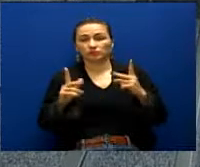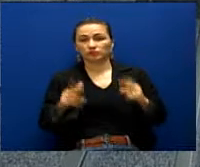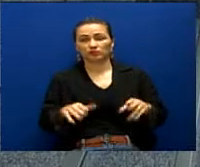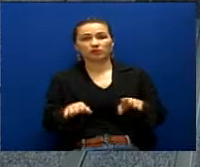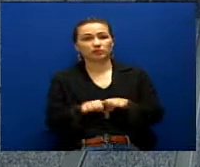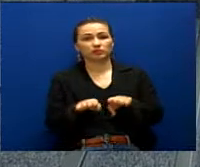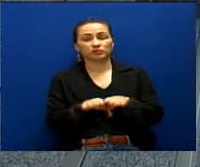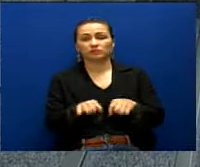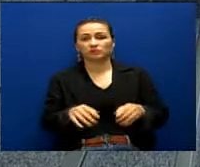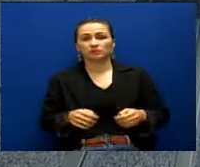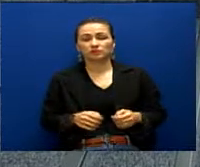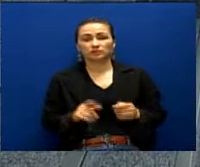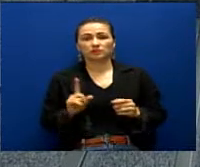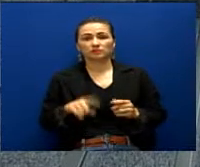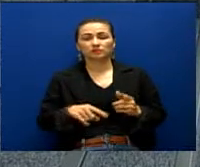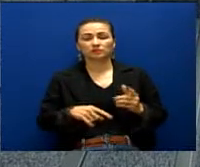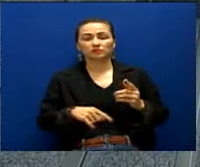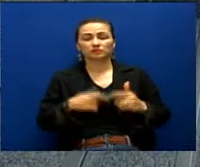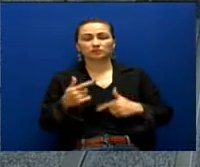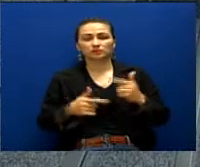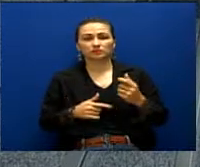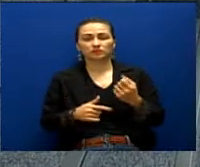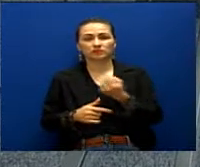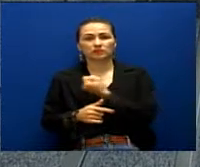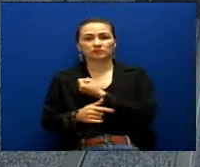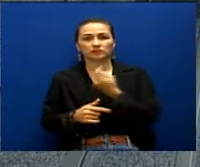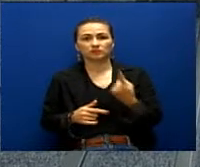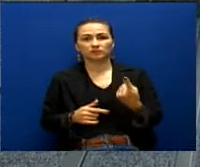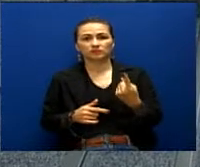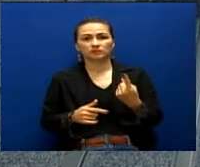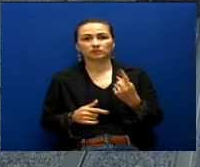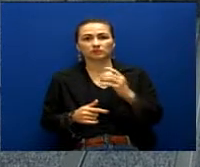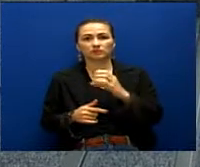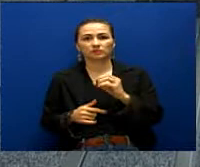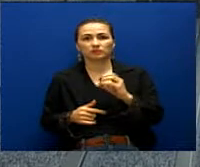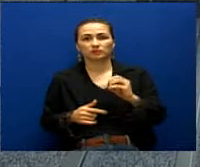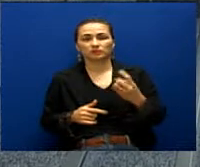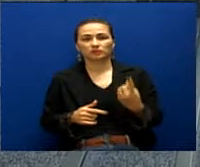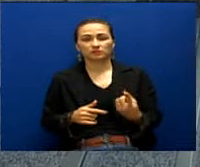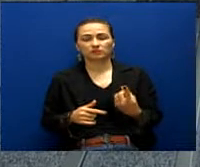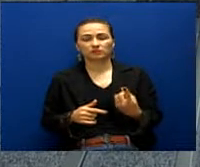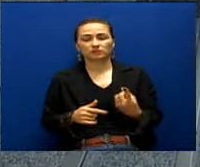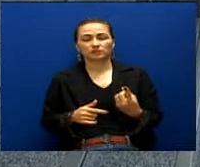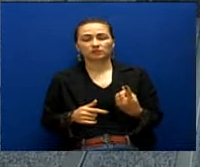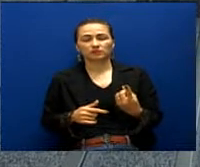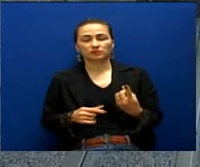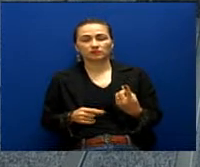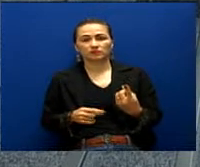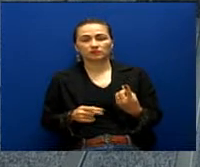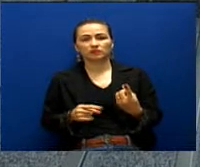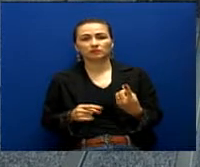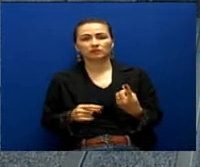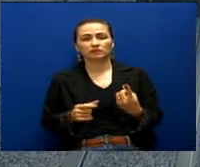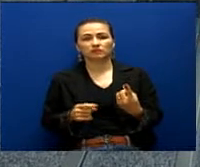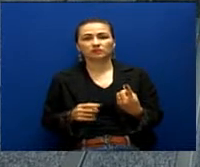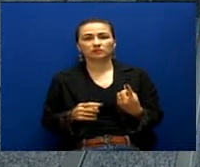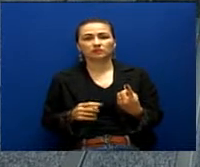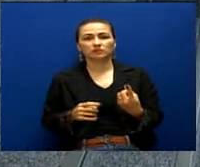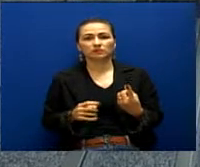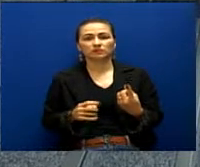a ação 1001, correto. Ação 1001, não, desculpe, 1001, que é a aquisição